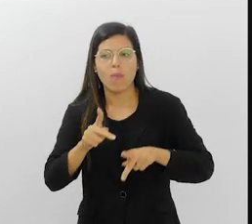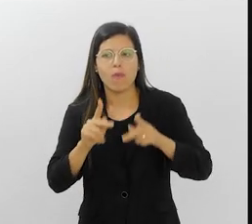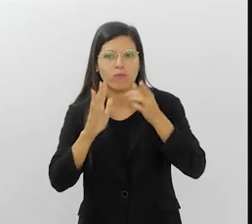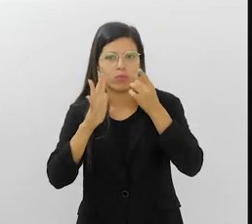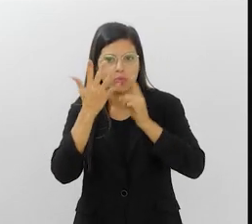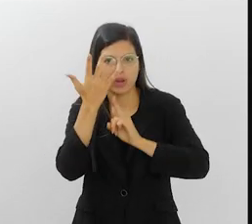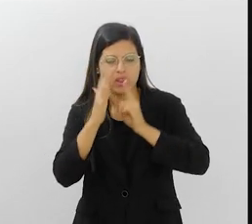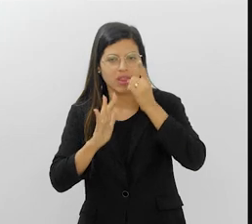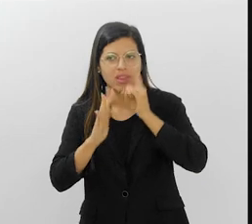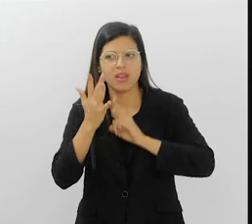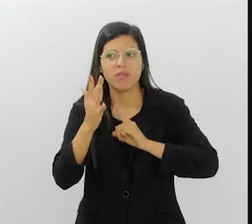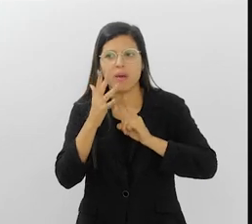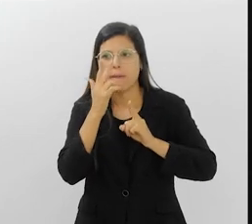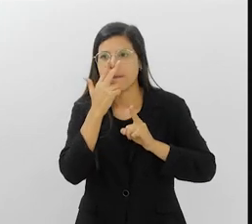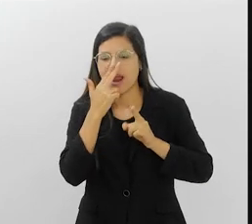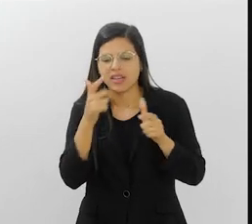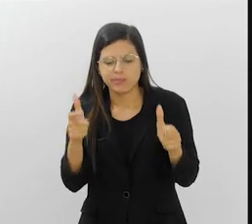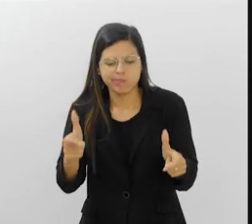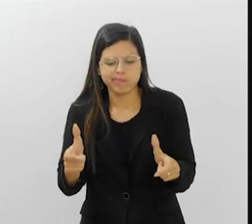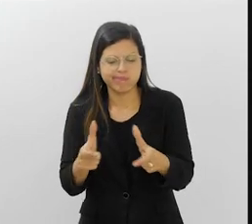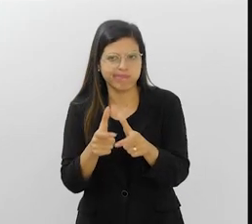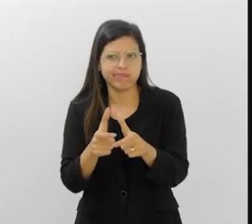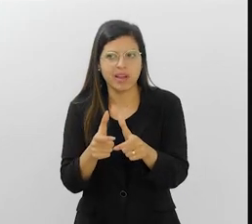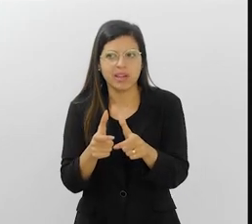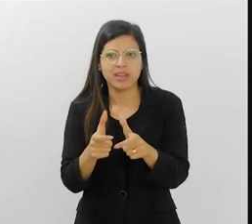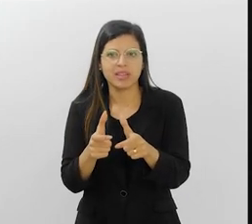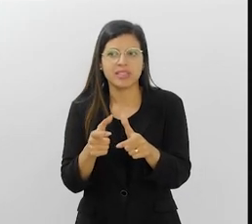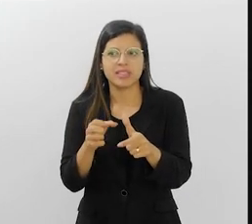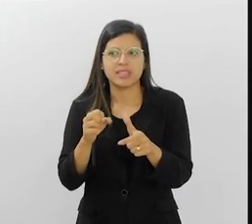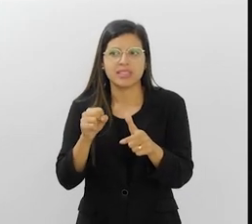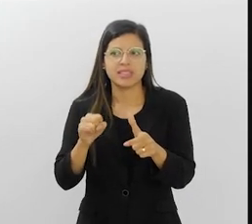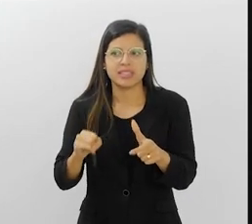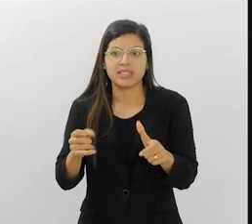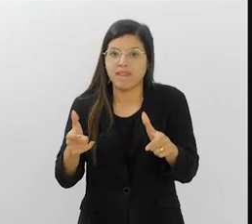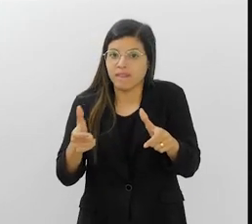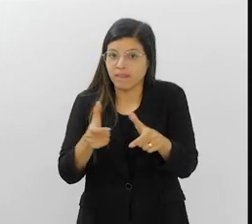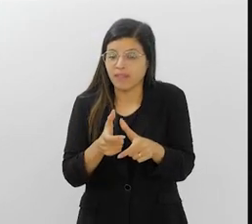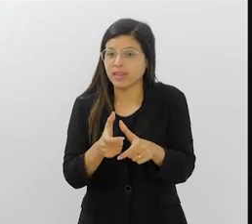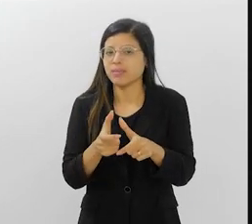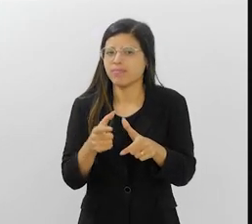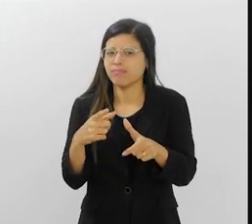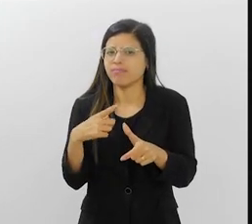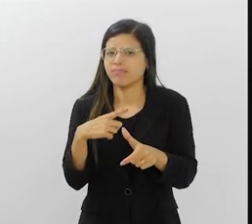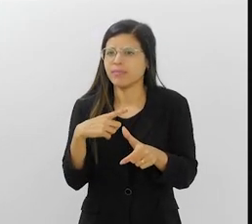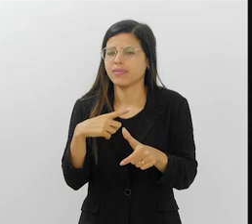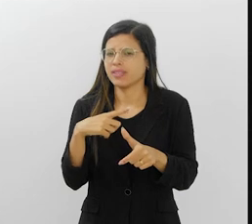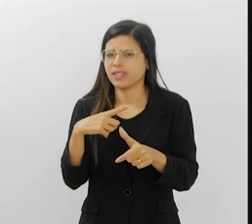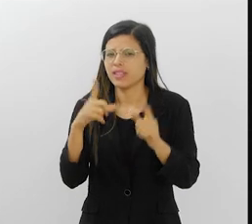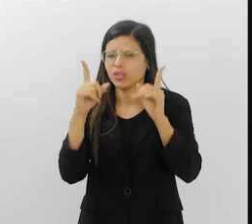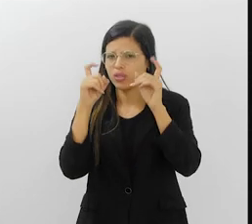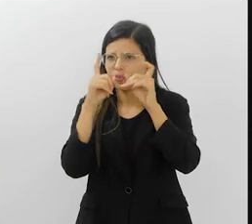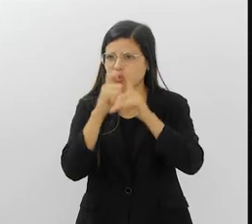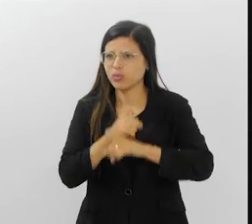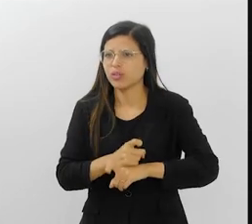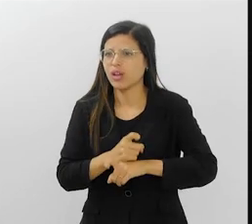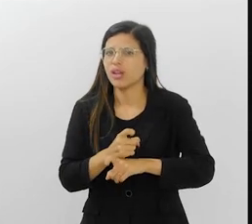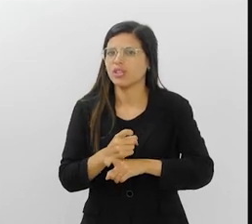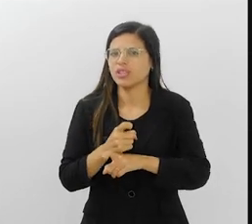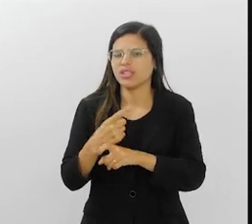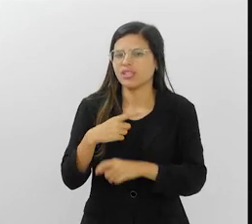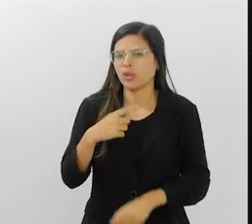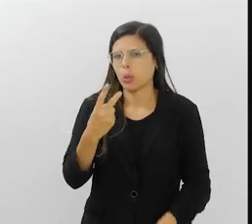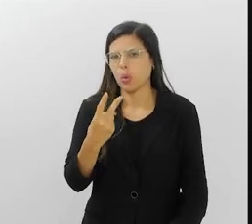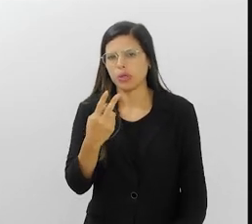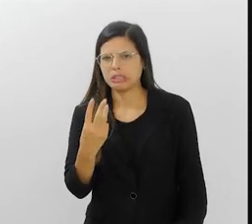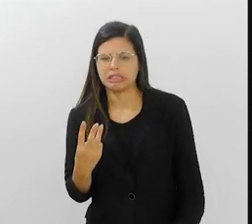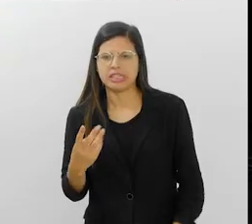mais restrito. Então, se você fechar uma ala, você vai ter muita dificuldade para ter dois, três grandes sambas,